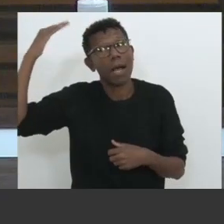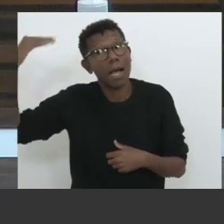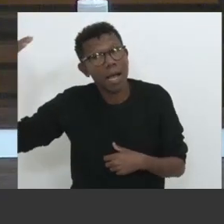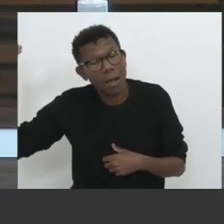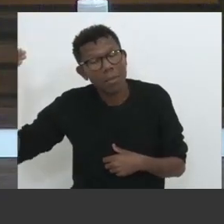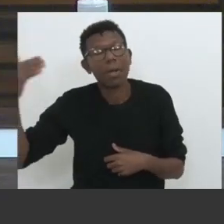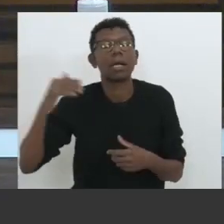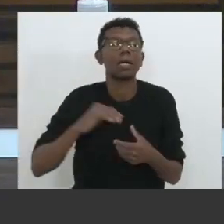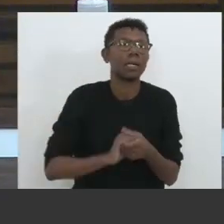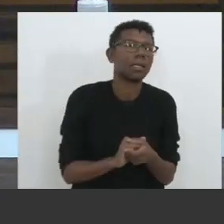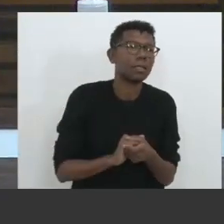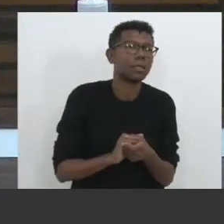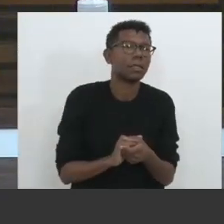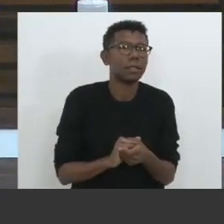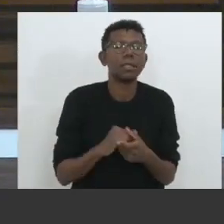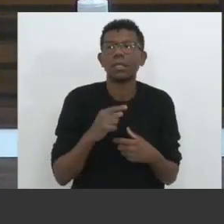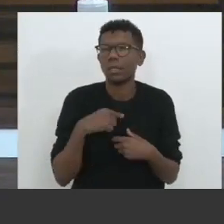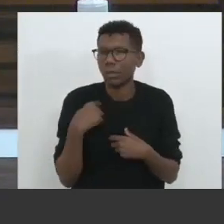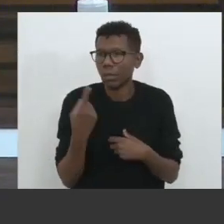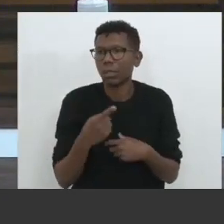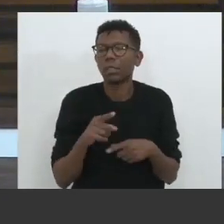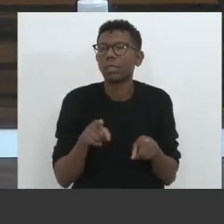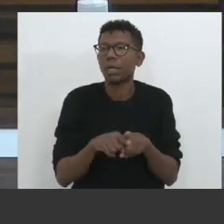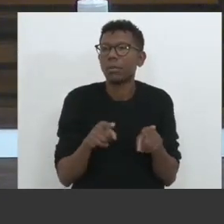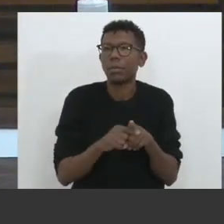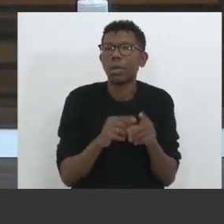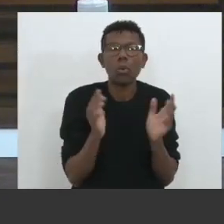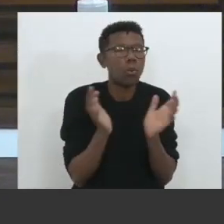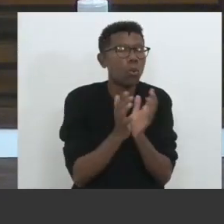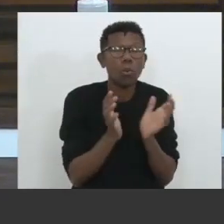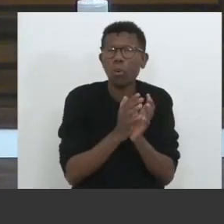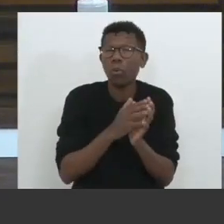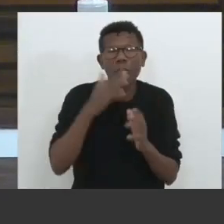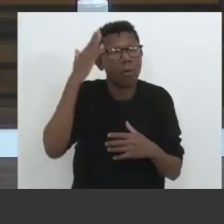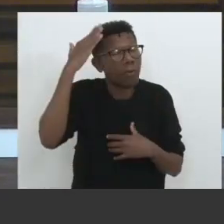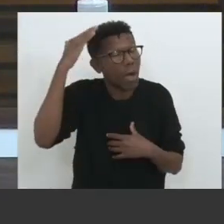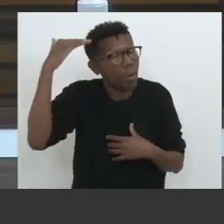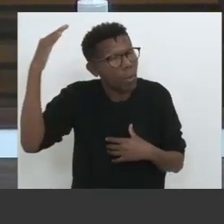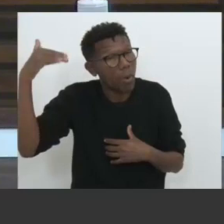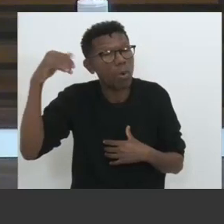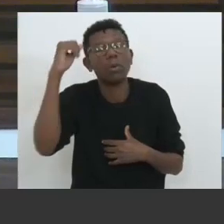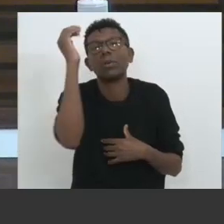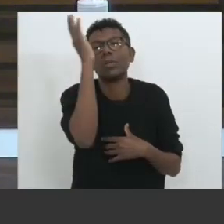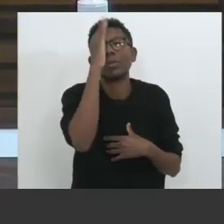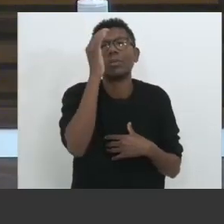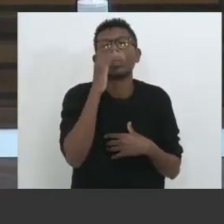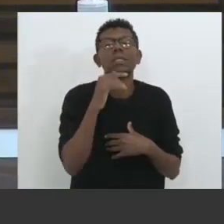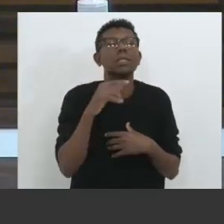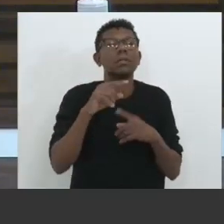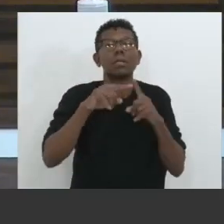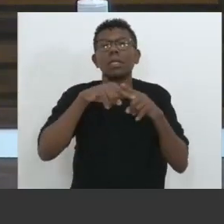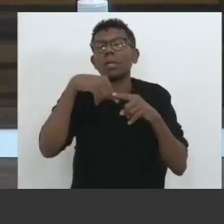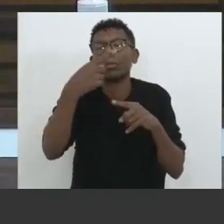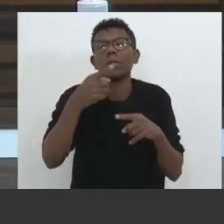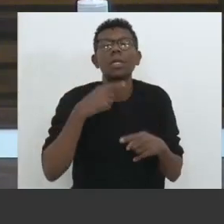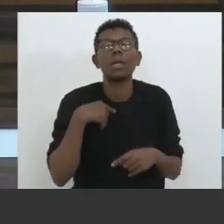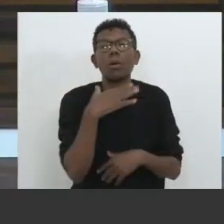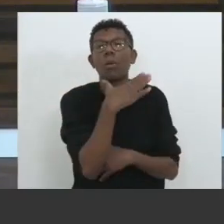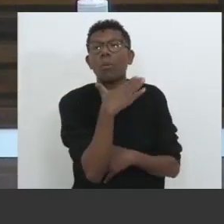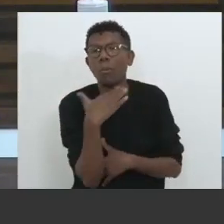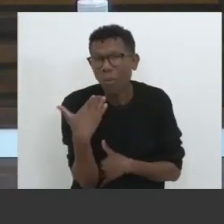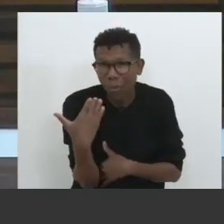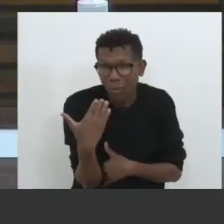vamos ser a banda mais famosa do Brasil e quando eu morrer quando eu